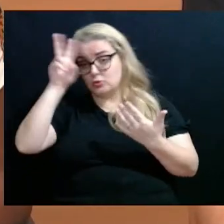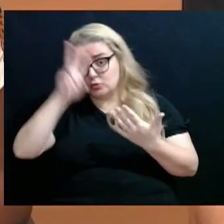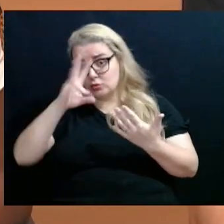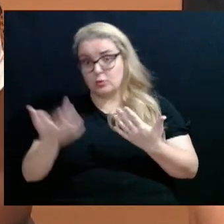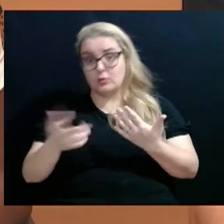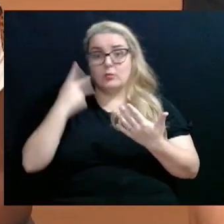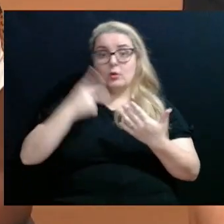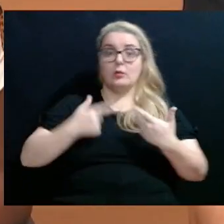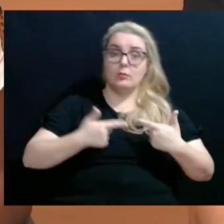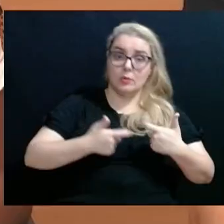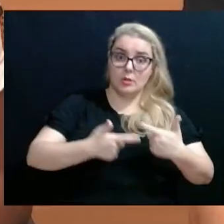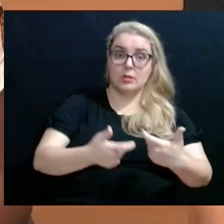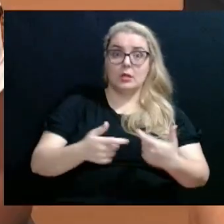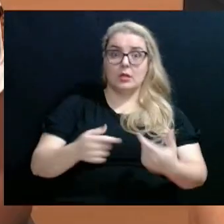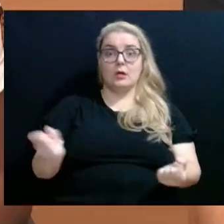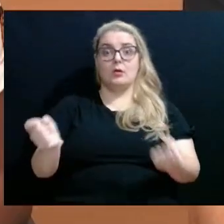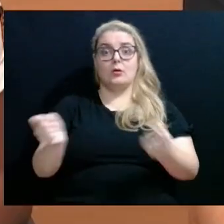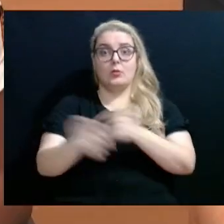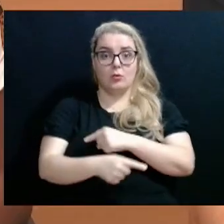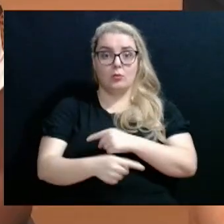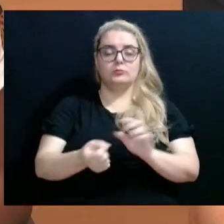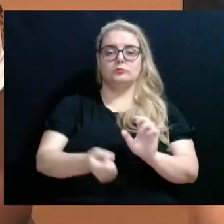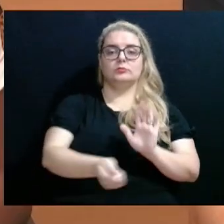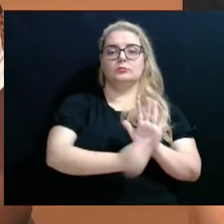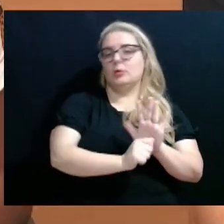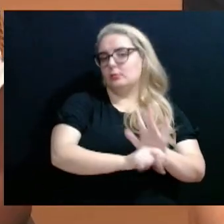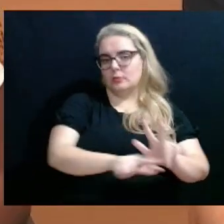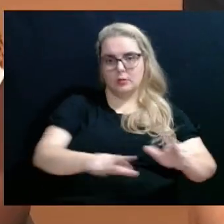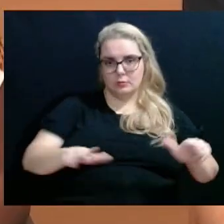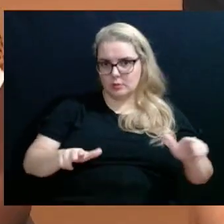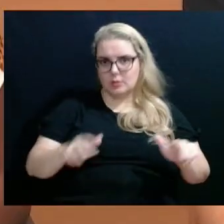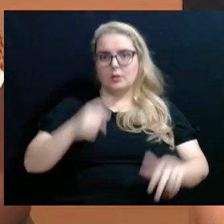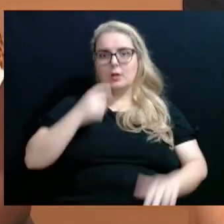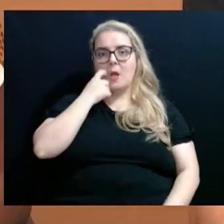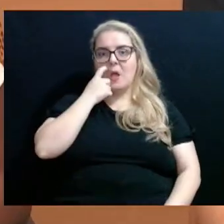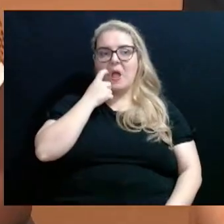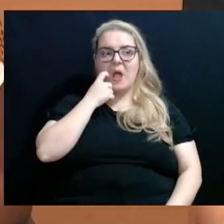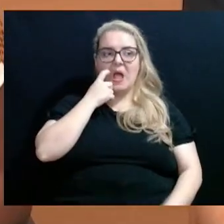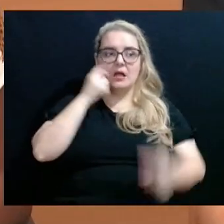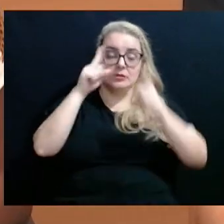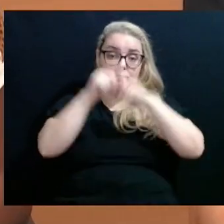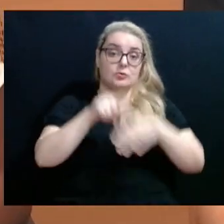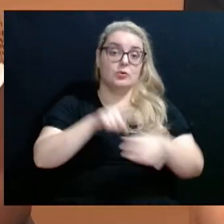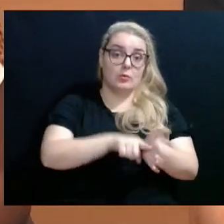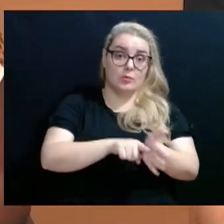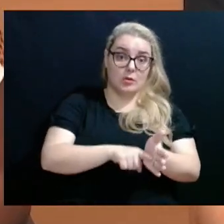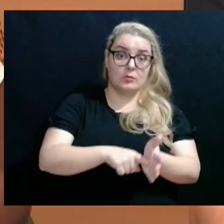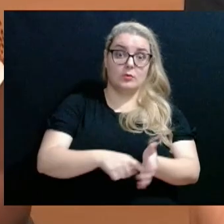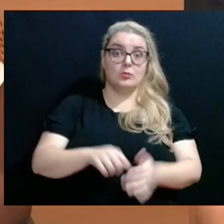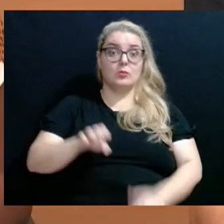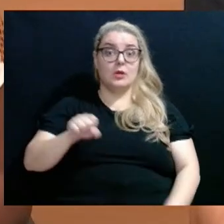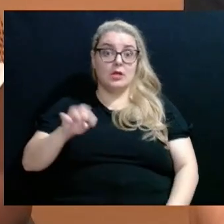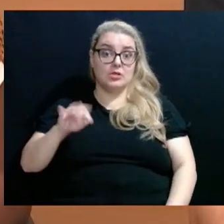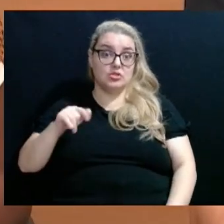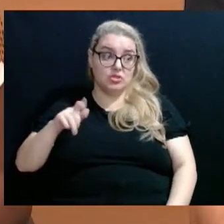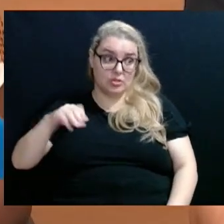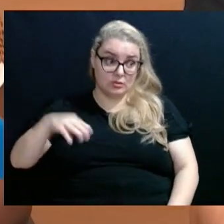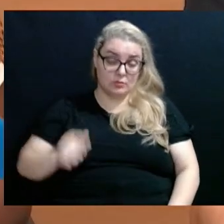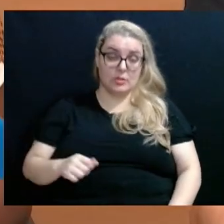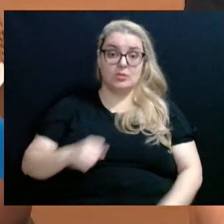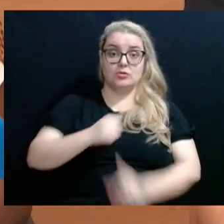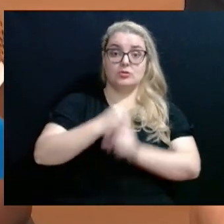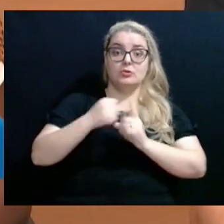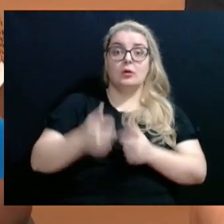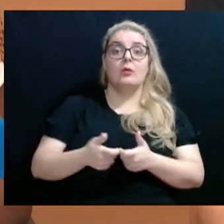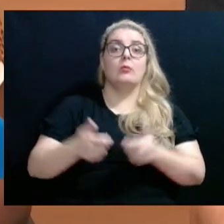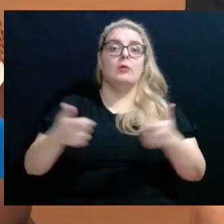às drogas, que dificultou principalmente a pesquisa e o estigma social, a ampliação das